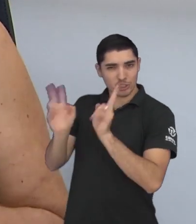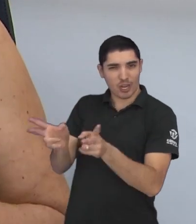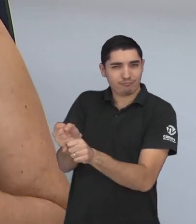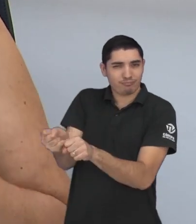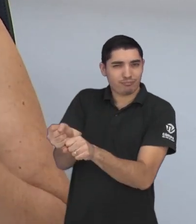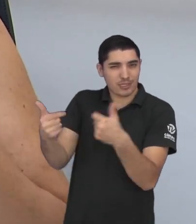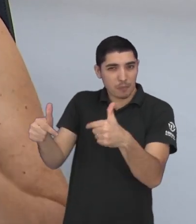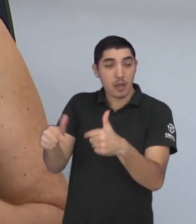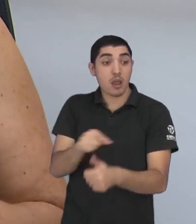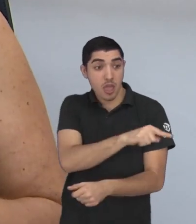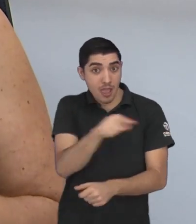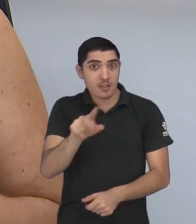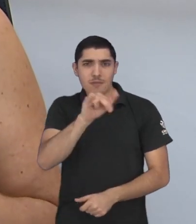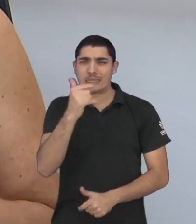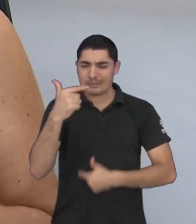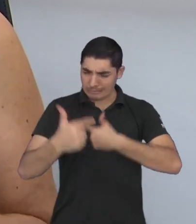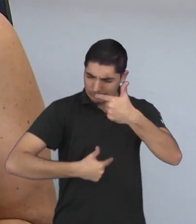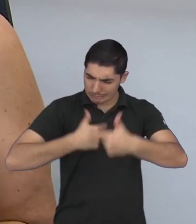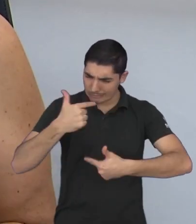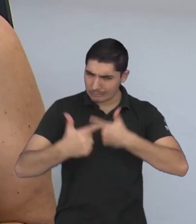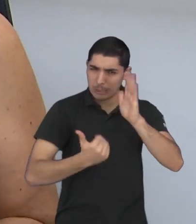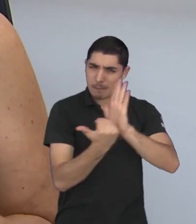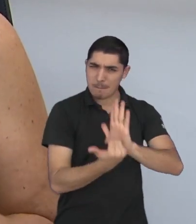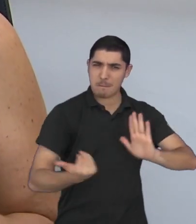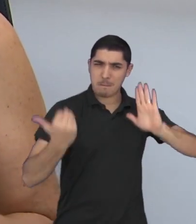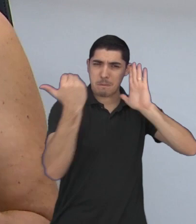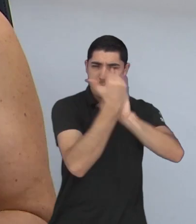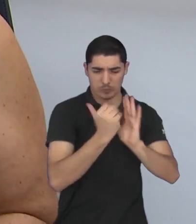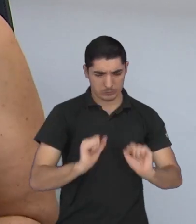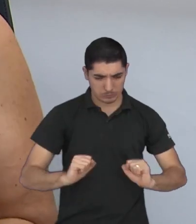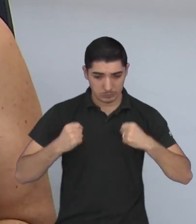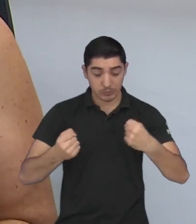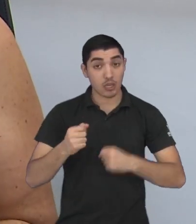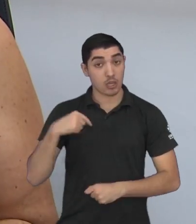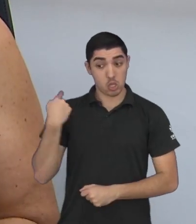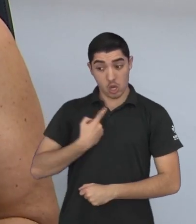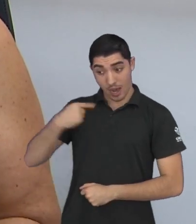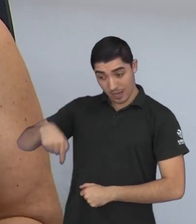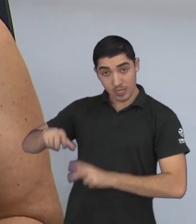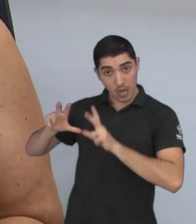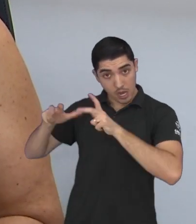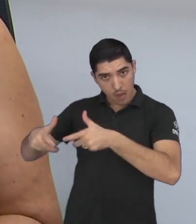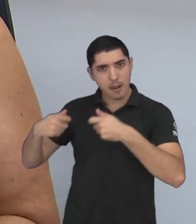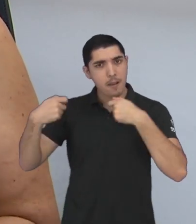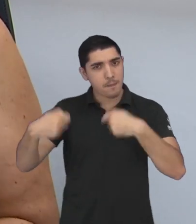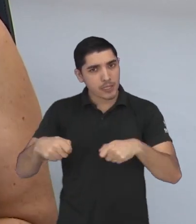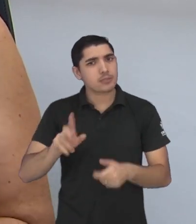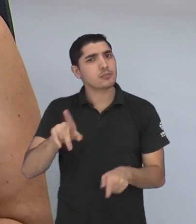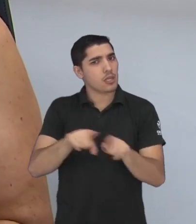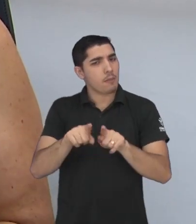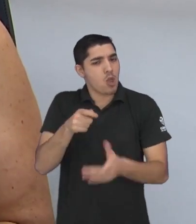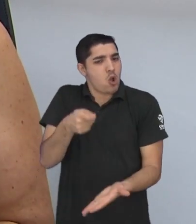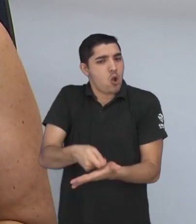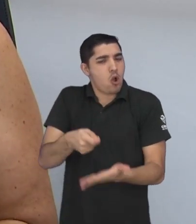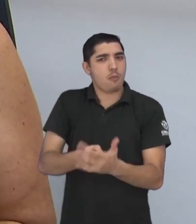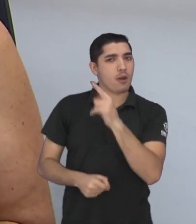O parlamentar destacou que uma moção contrária ao depoimento do presidente foi apresentada em plenário, e o documento serve